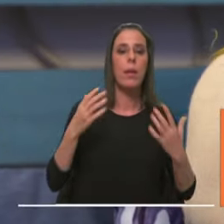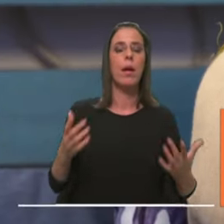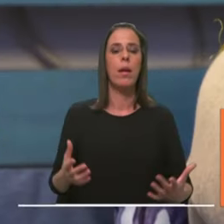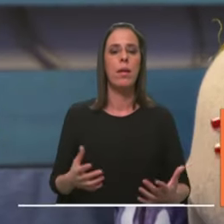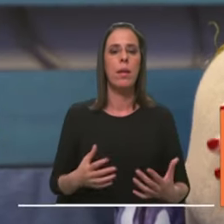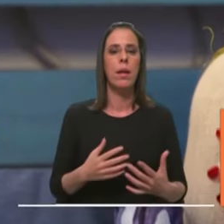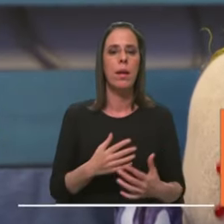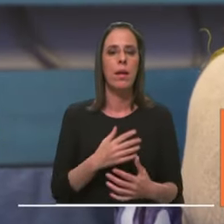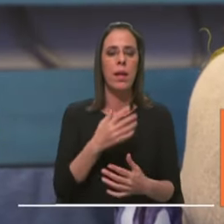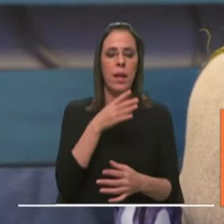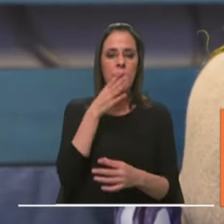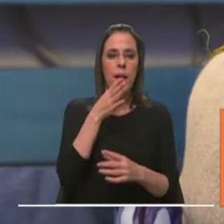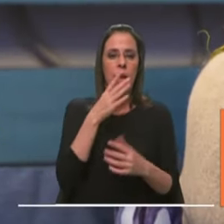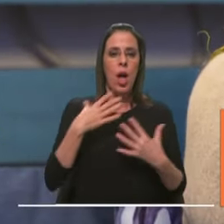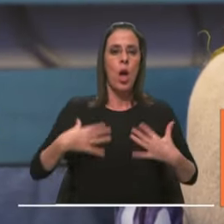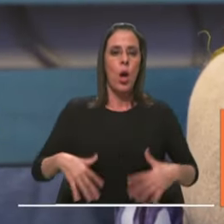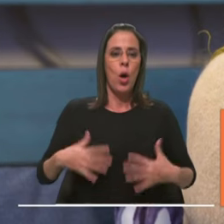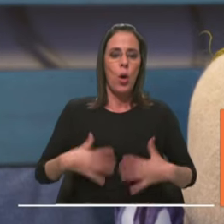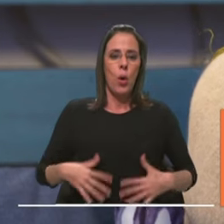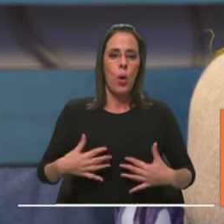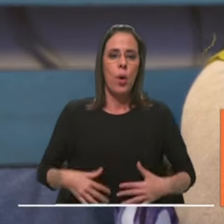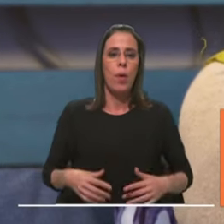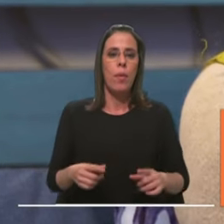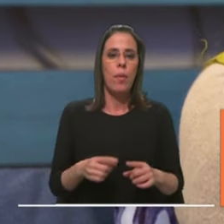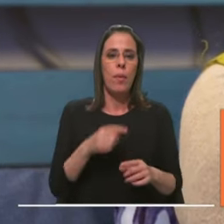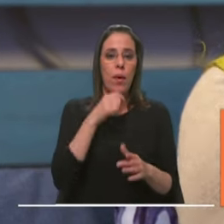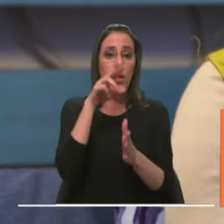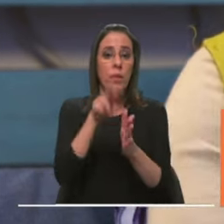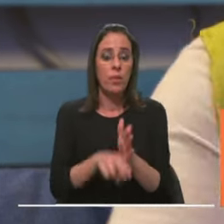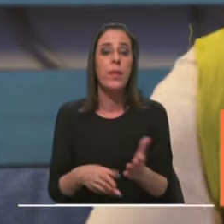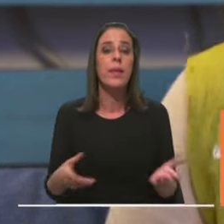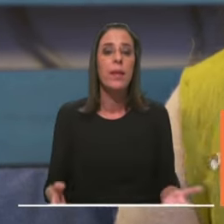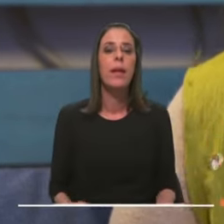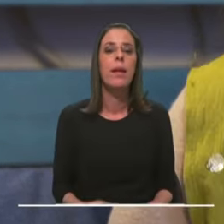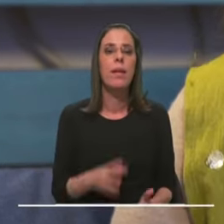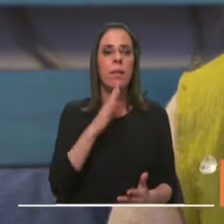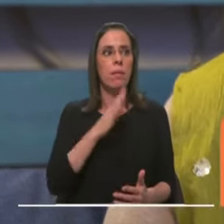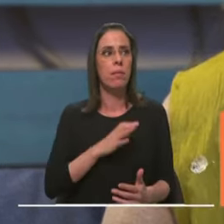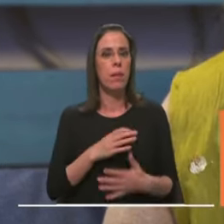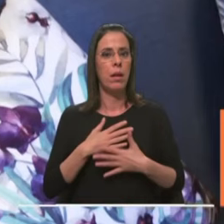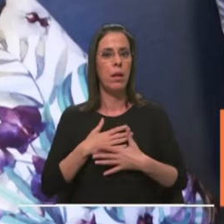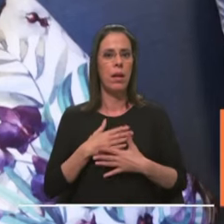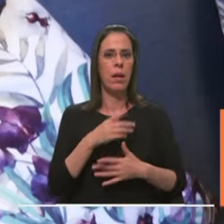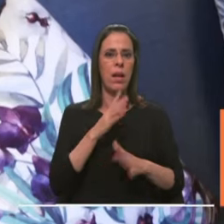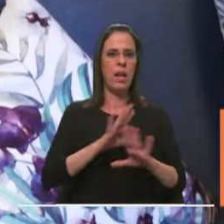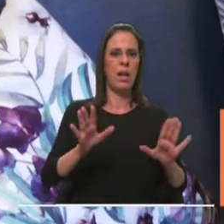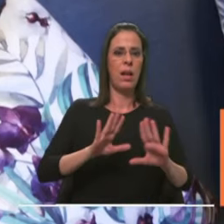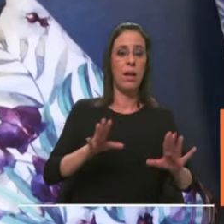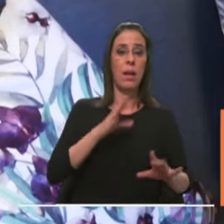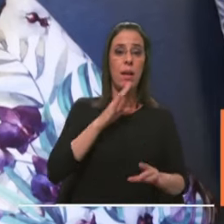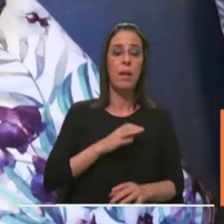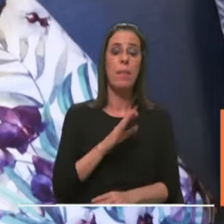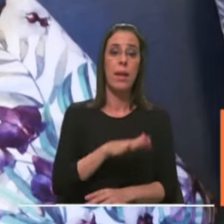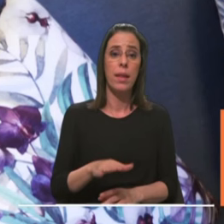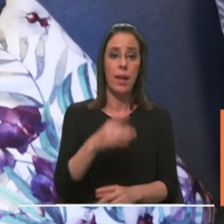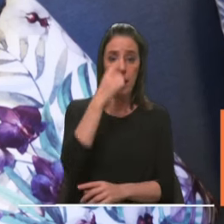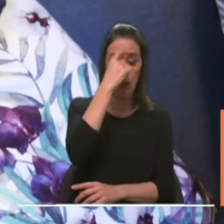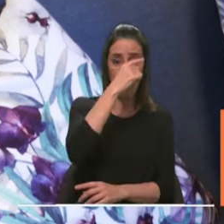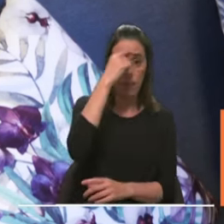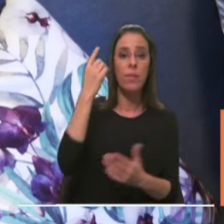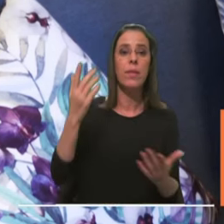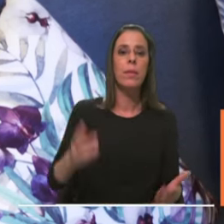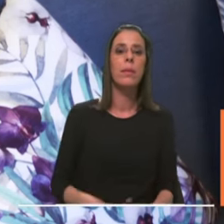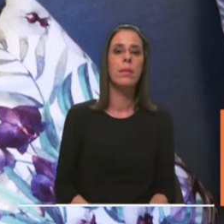o pronto até descrevia a roupa que quando ele foi enterrado e a minha mãe ficou assim a cala com isso a me da ciência é enfermeira